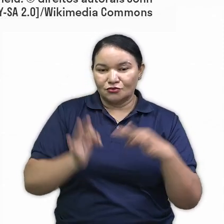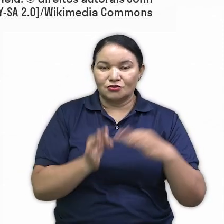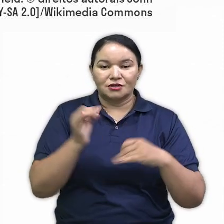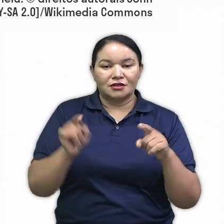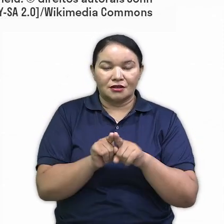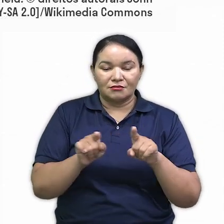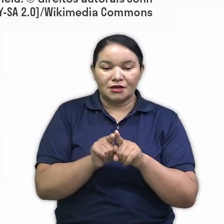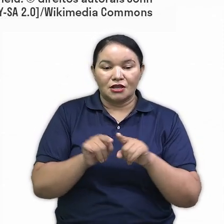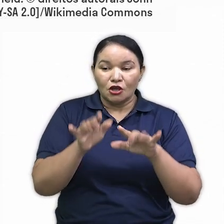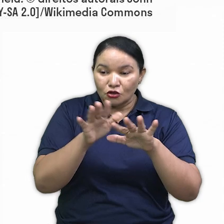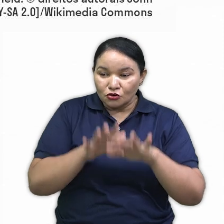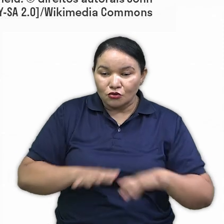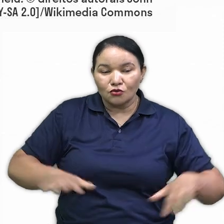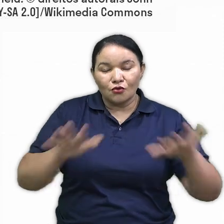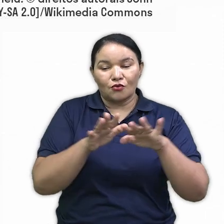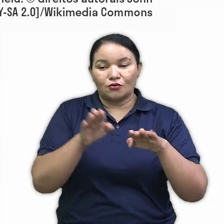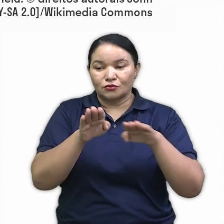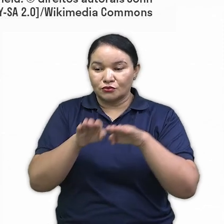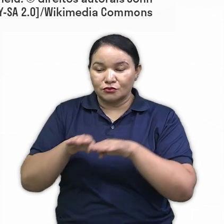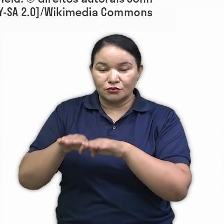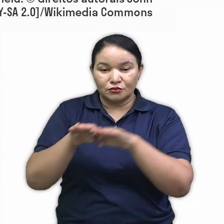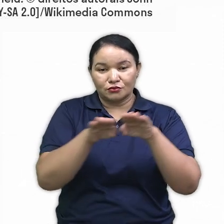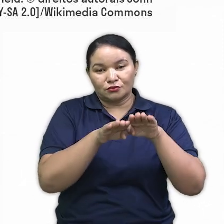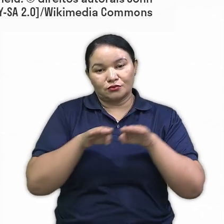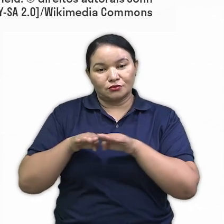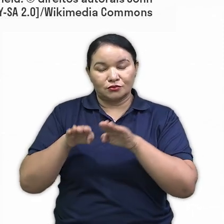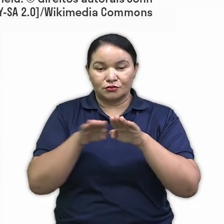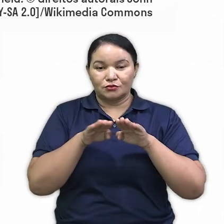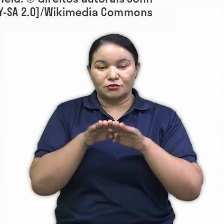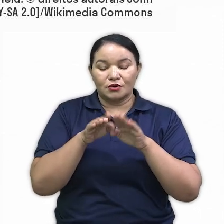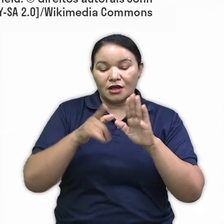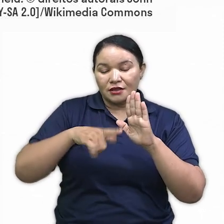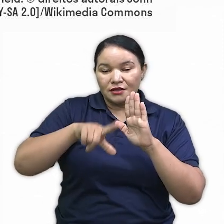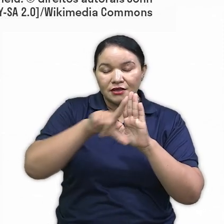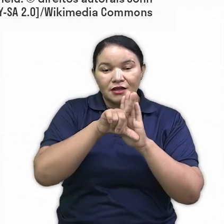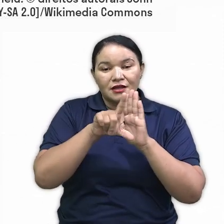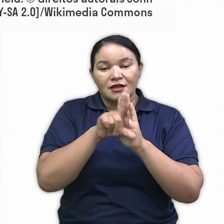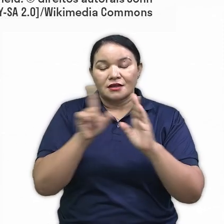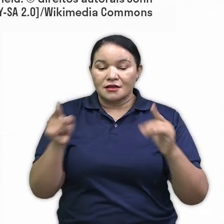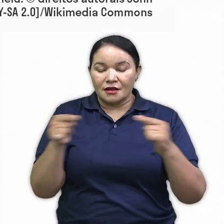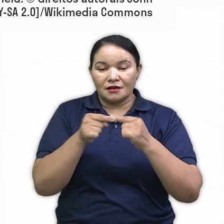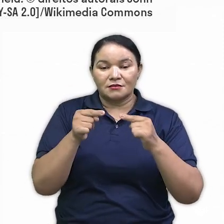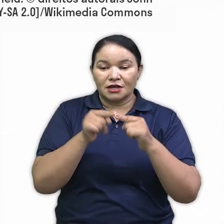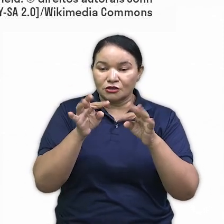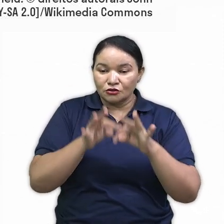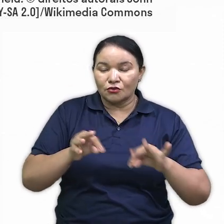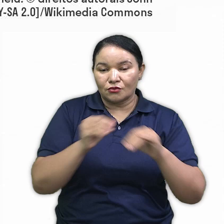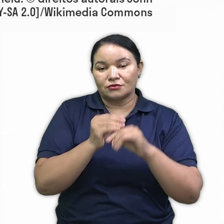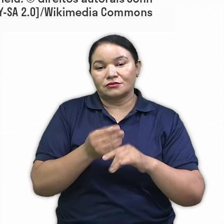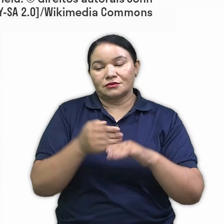que todos têm o mesmo direito perante a lei. Mas quando você vai ver na prática,